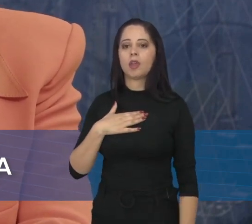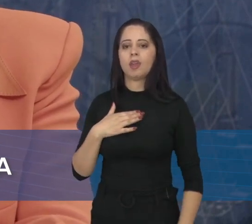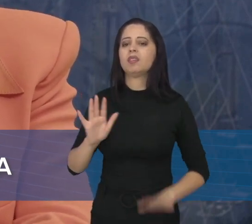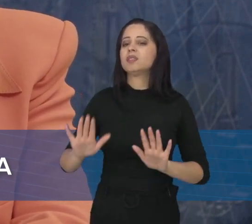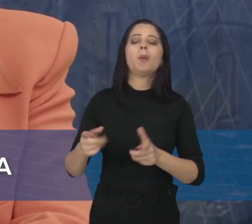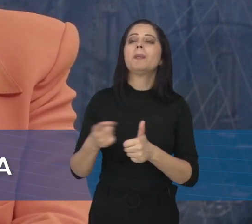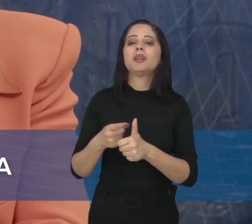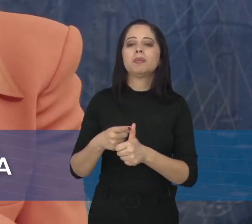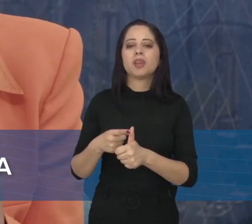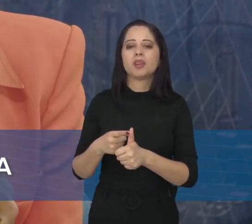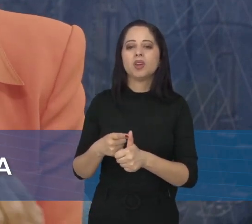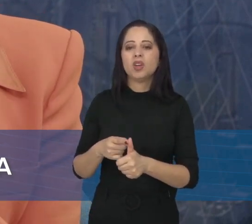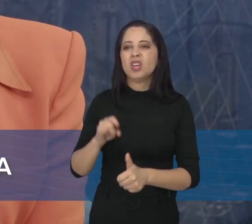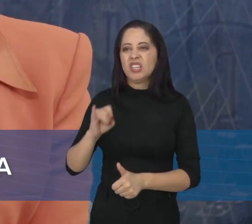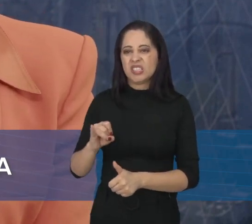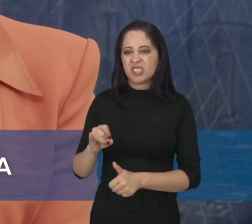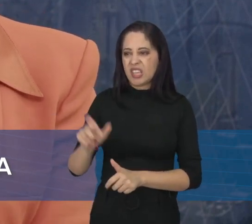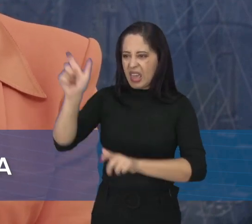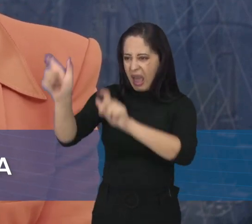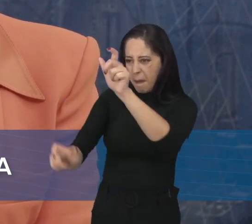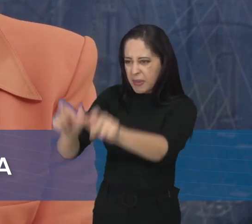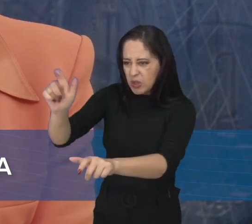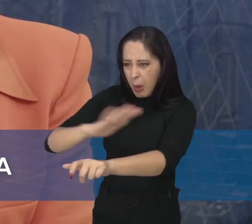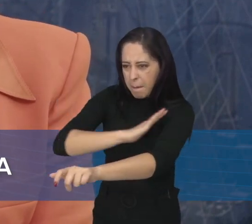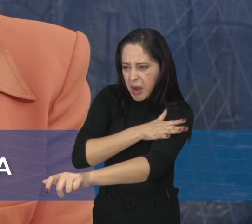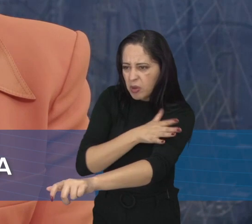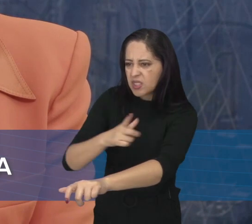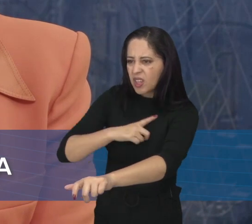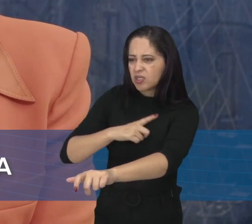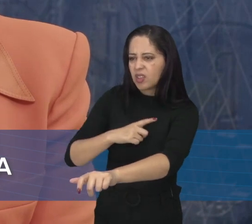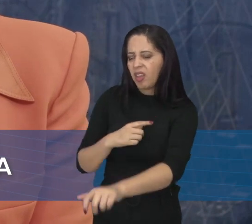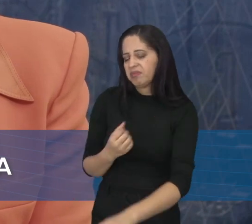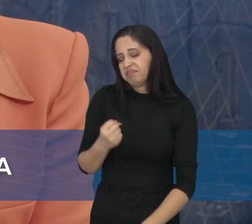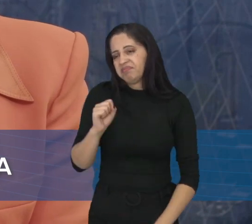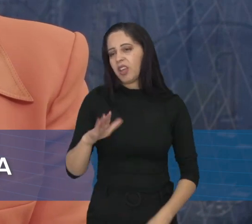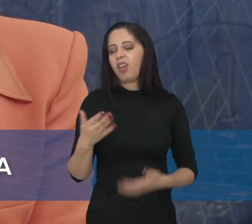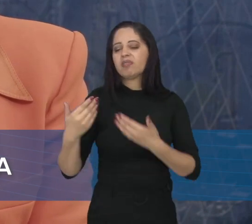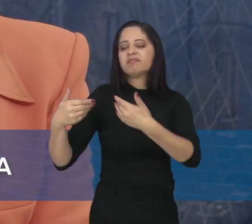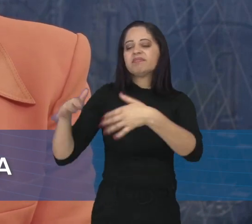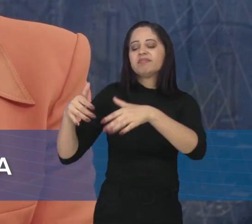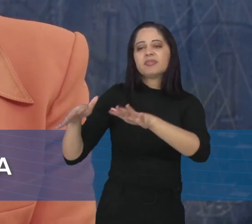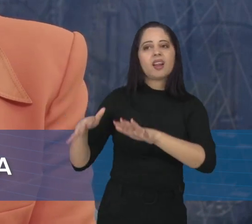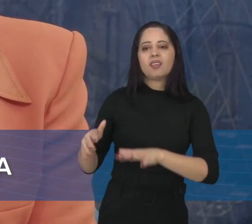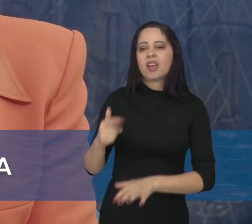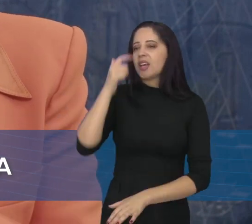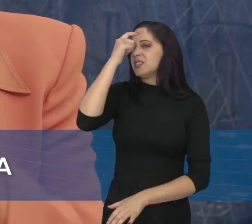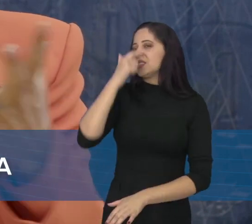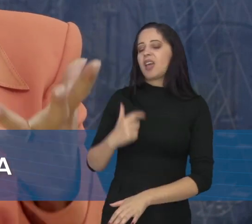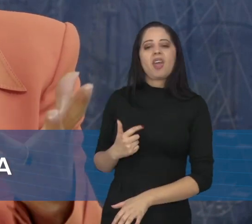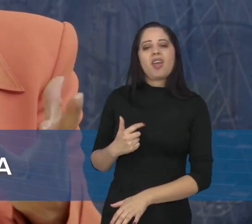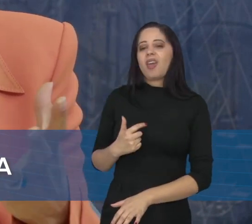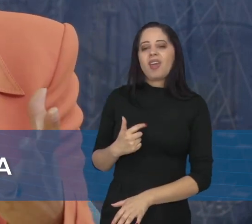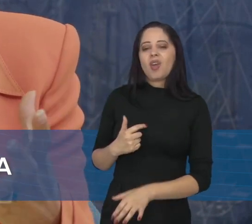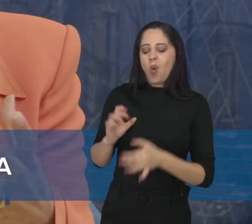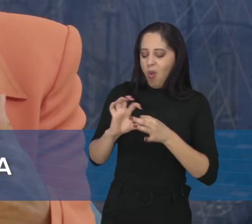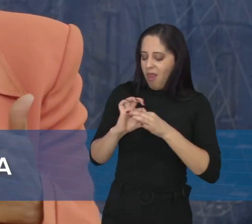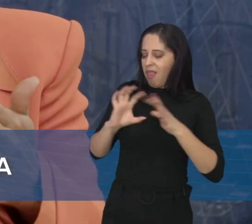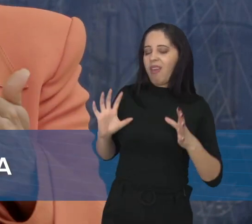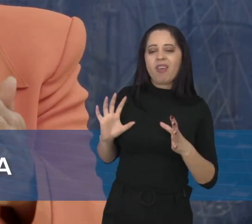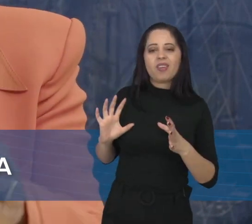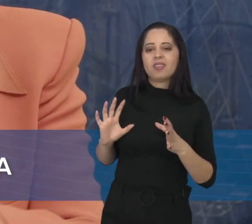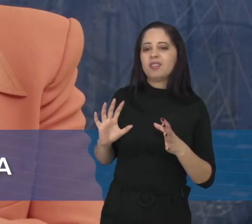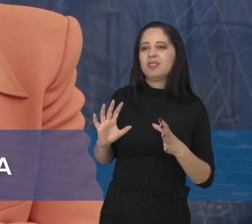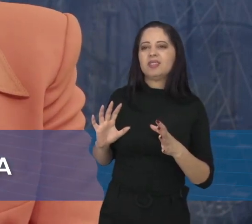coisa que eu diria é: se o preconceito chegar até você, fica na tua, não fomenta, não